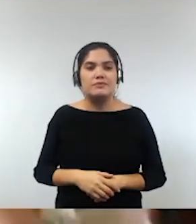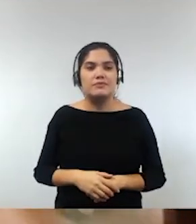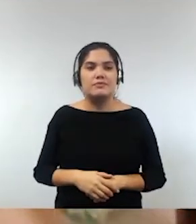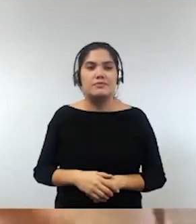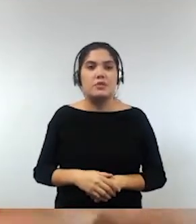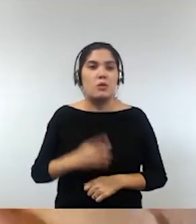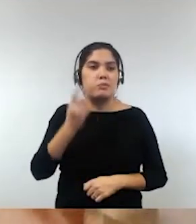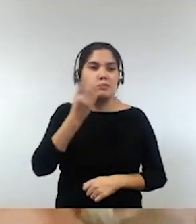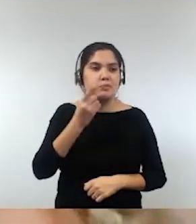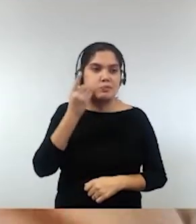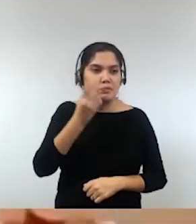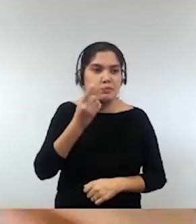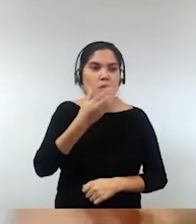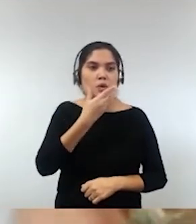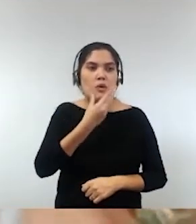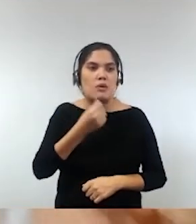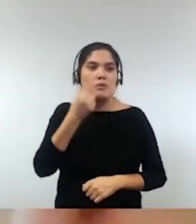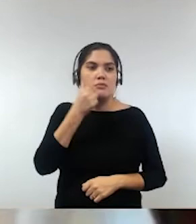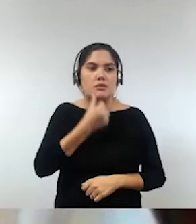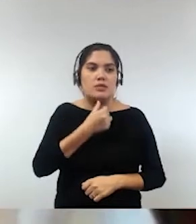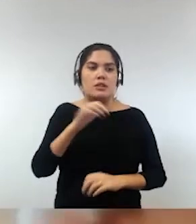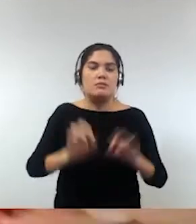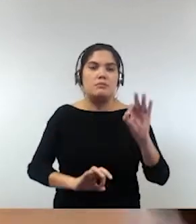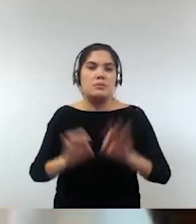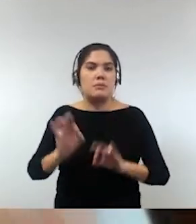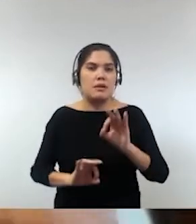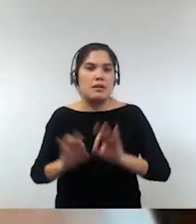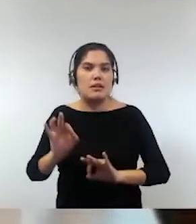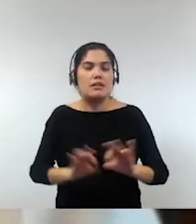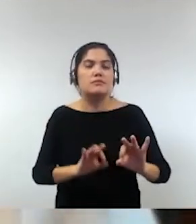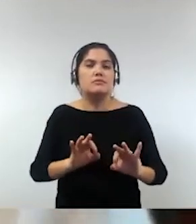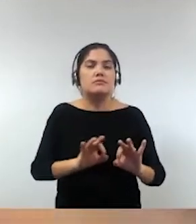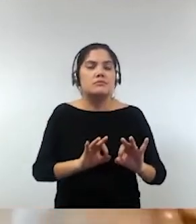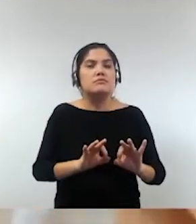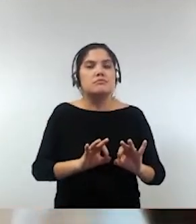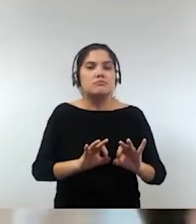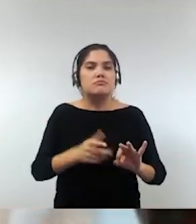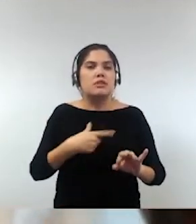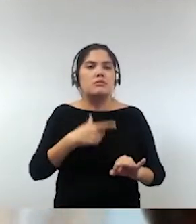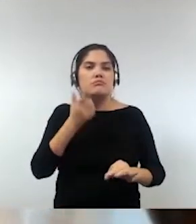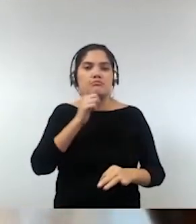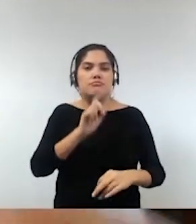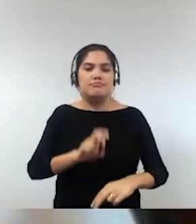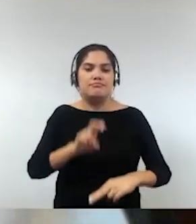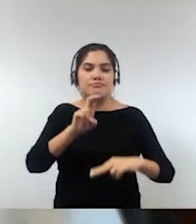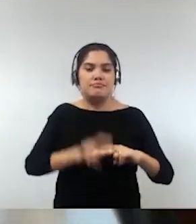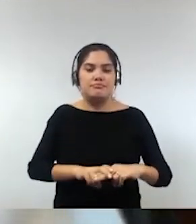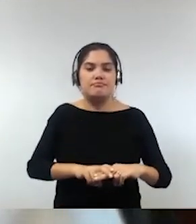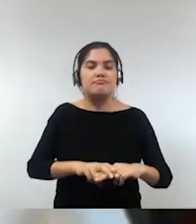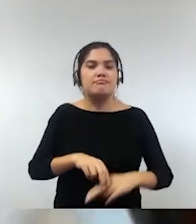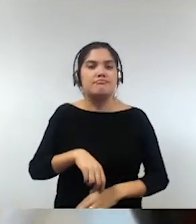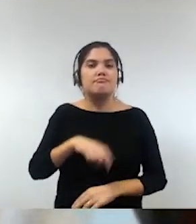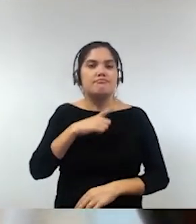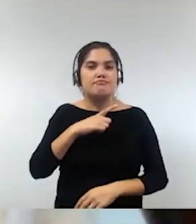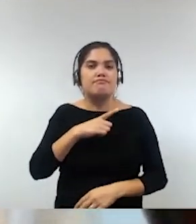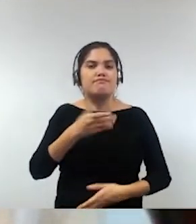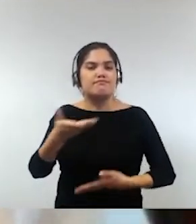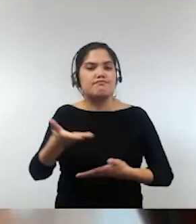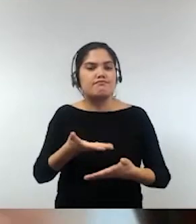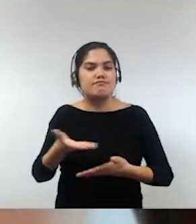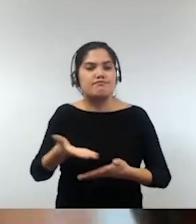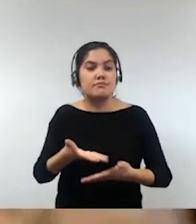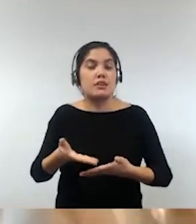Um advogado, uma advogada preparada para sentar na mesa e participar de uma